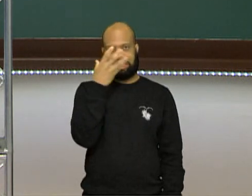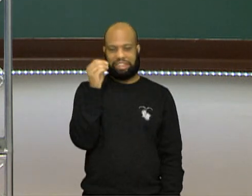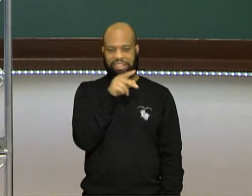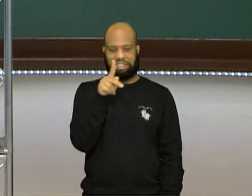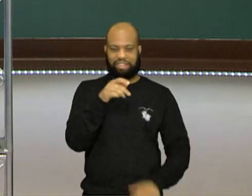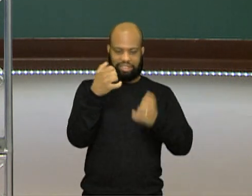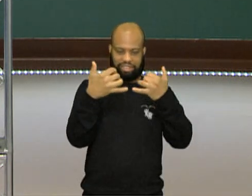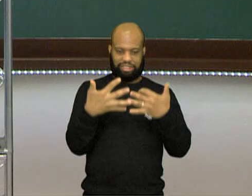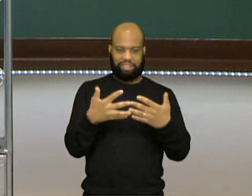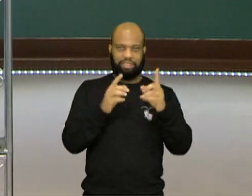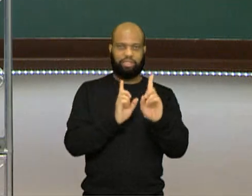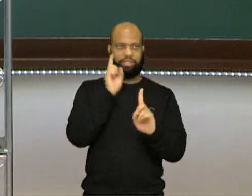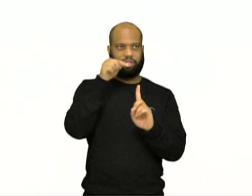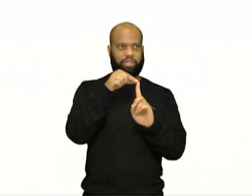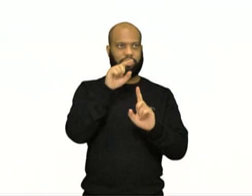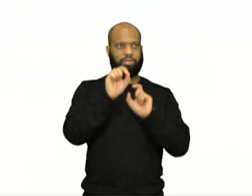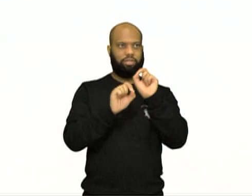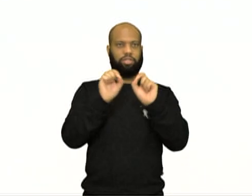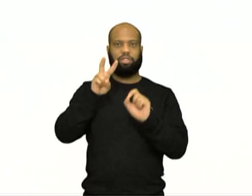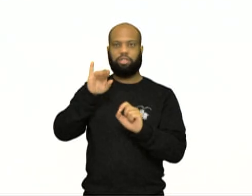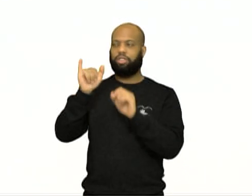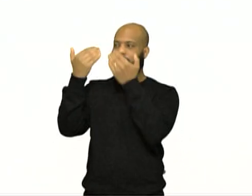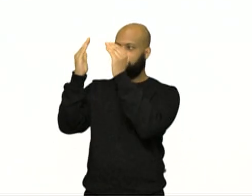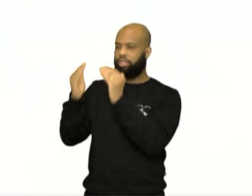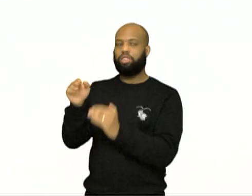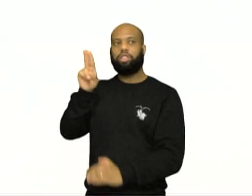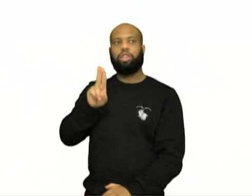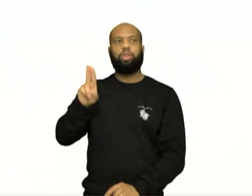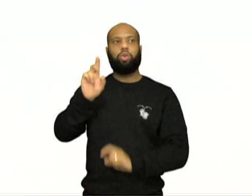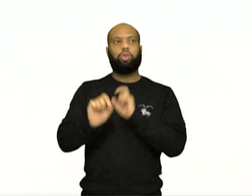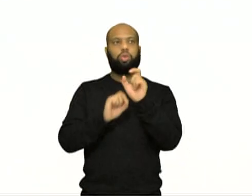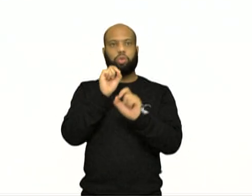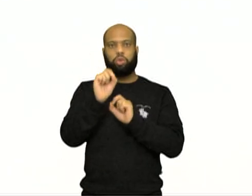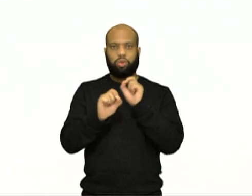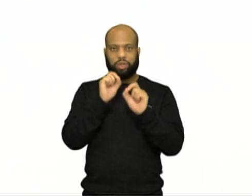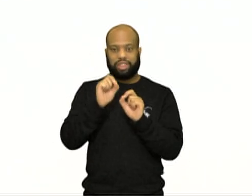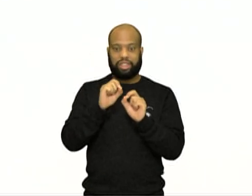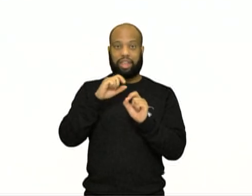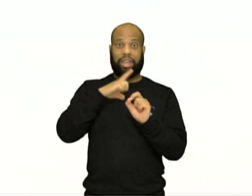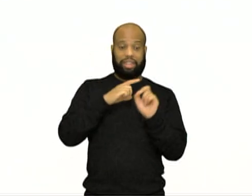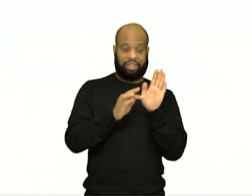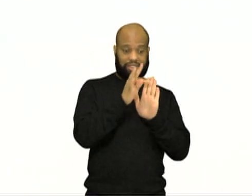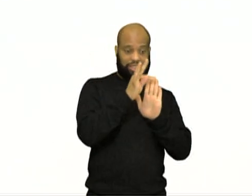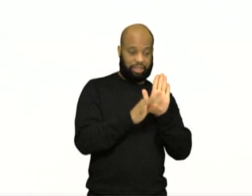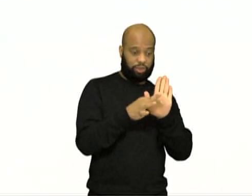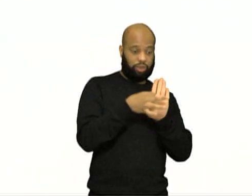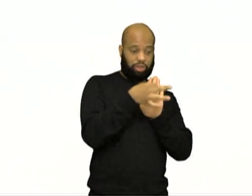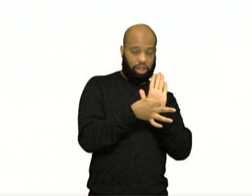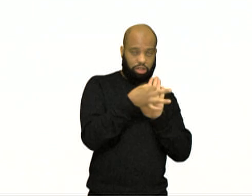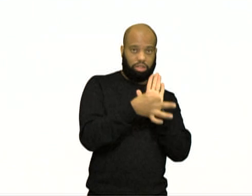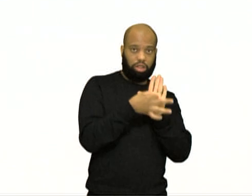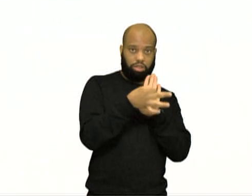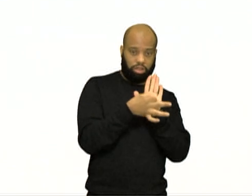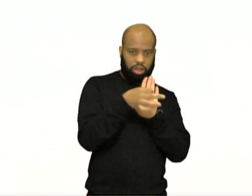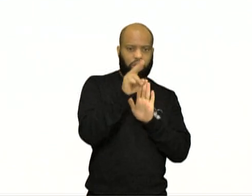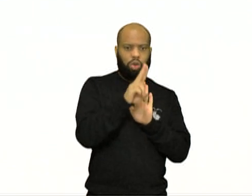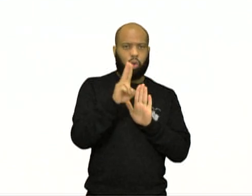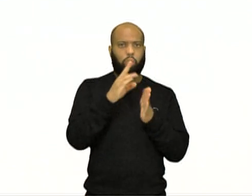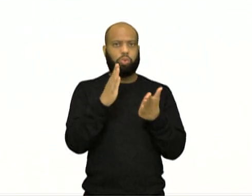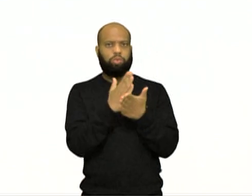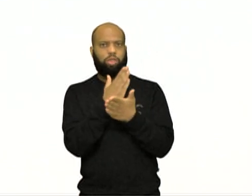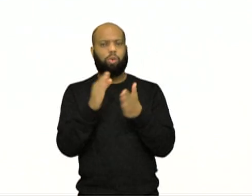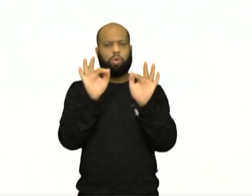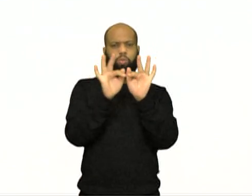objetivos? Nós vamos analisar o uso de recursos persuasivos em textos argumentativos diversos e seus